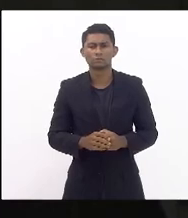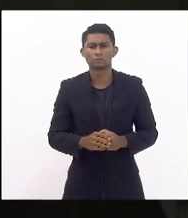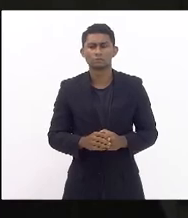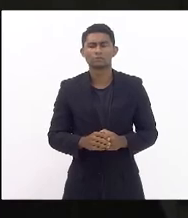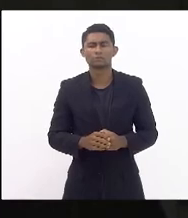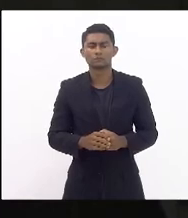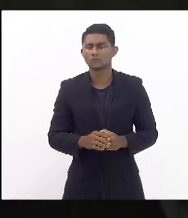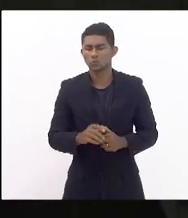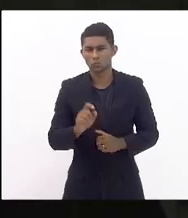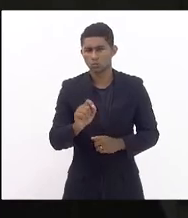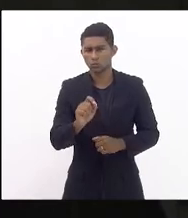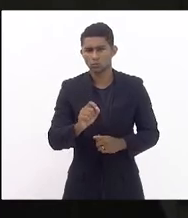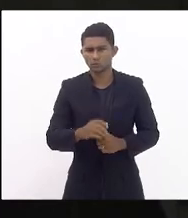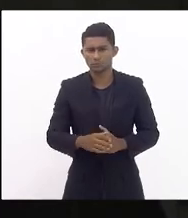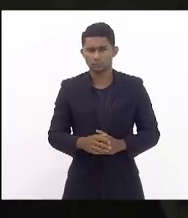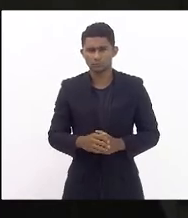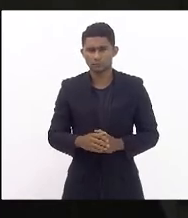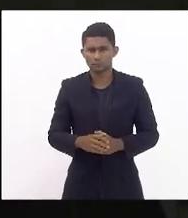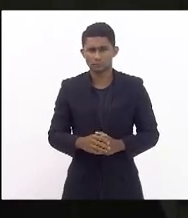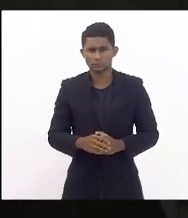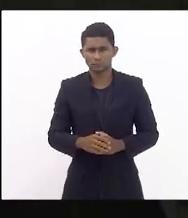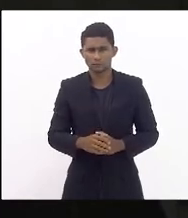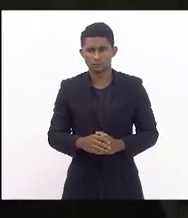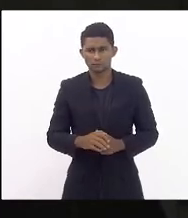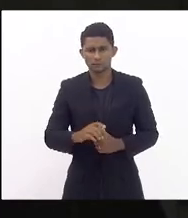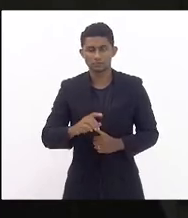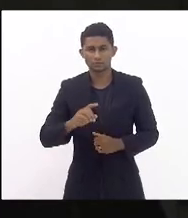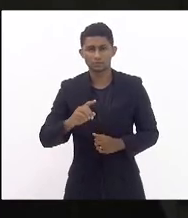trilogia que ficou